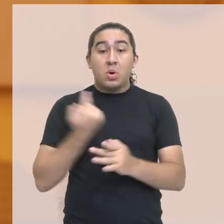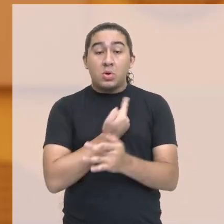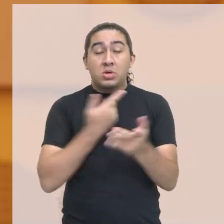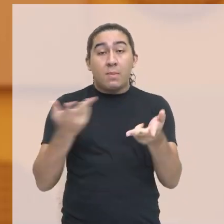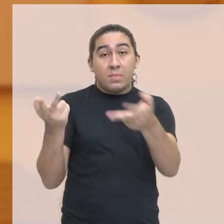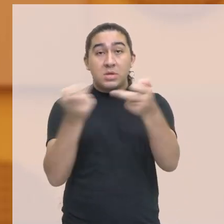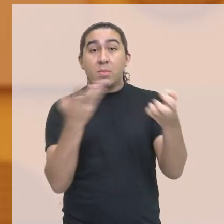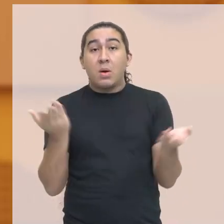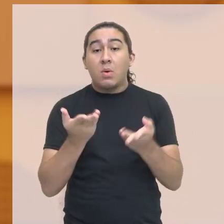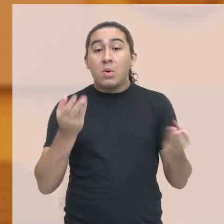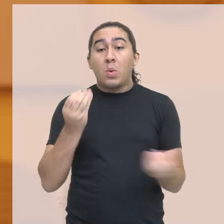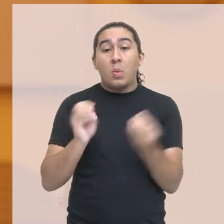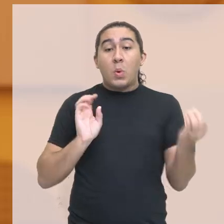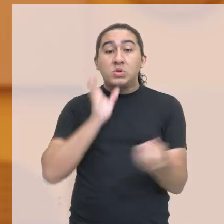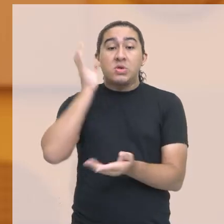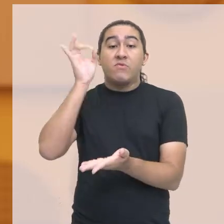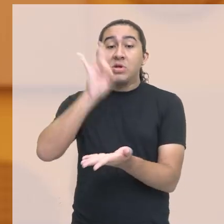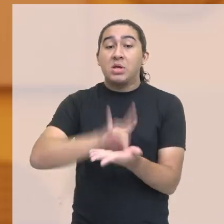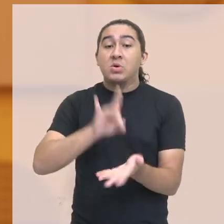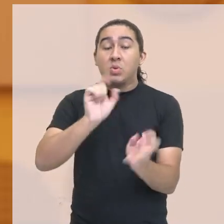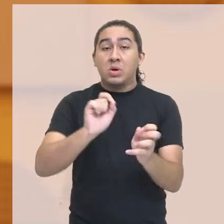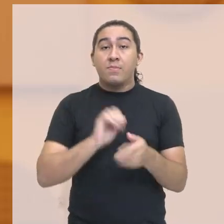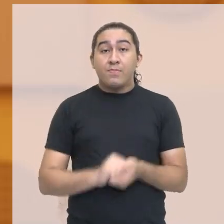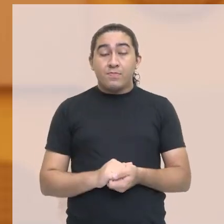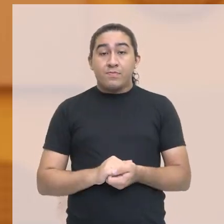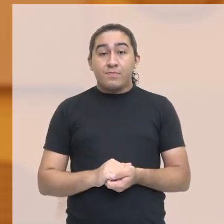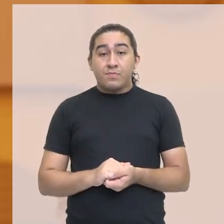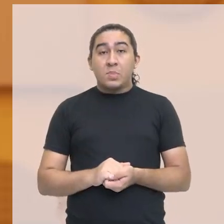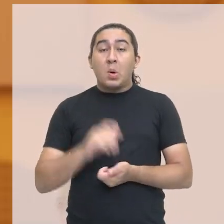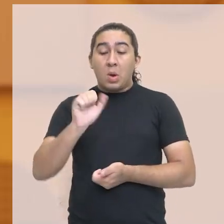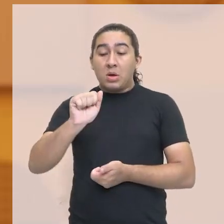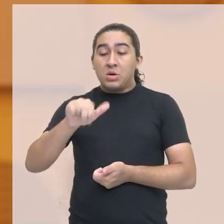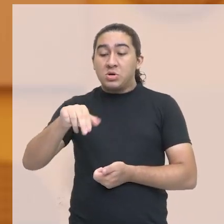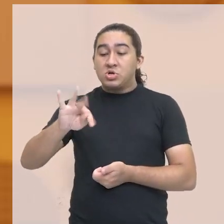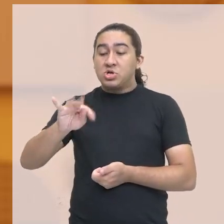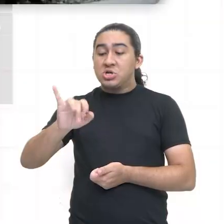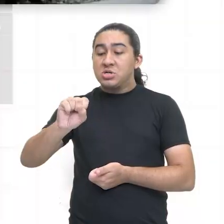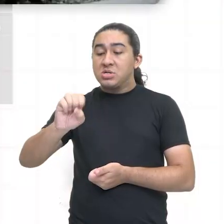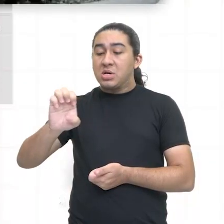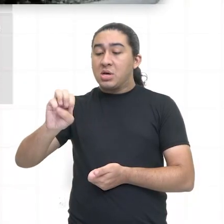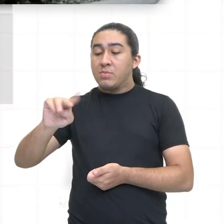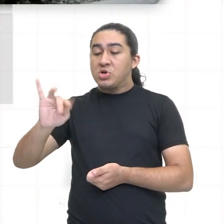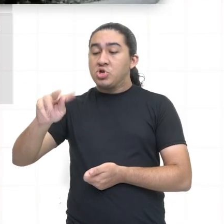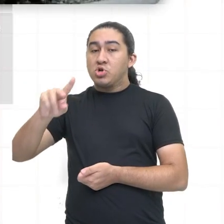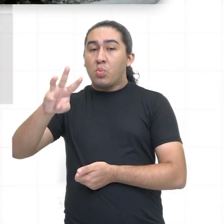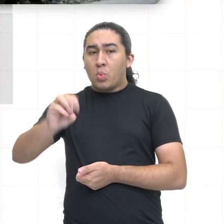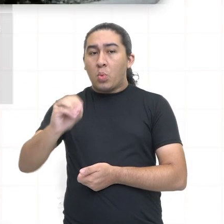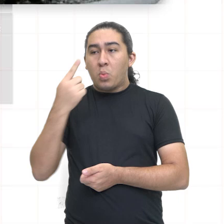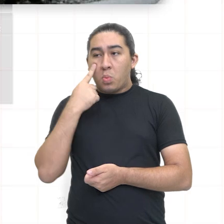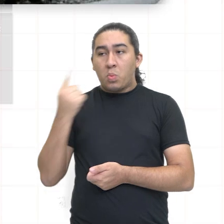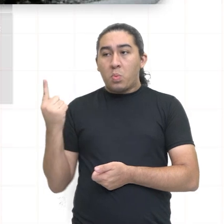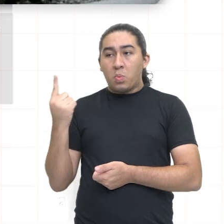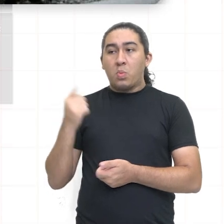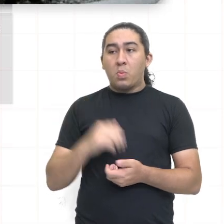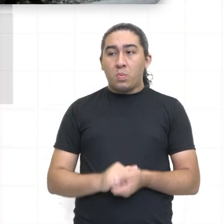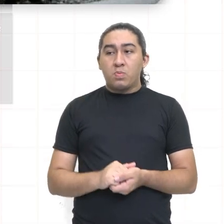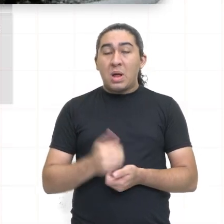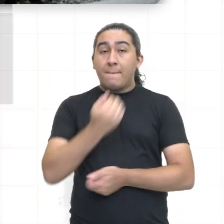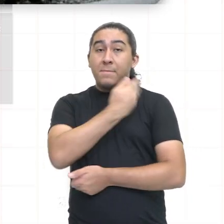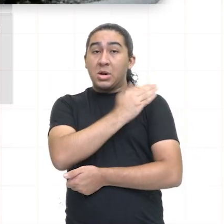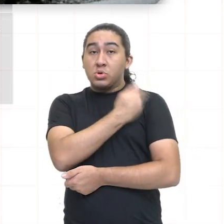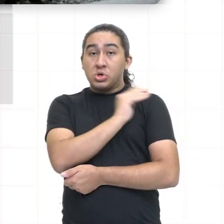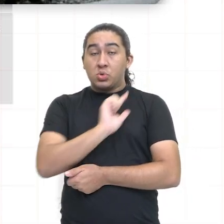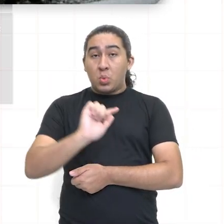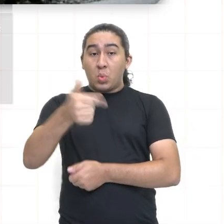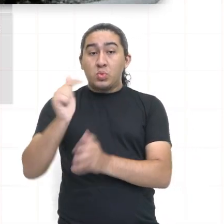observar como é que acontecia de fato o antissemitismo, como é que ele acontecia na prática. Vamos lá. Antissemitismo